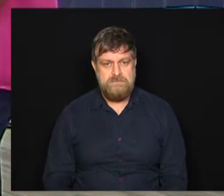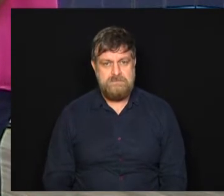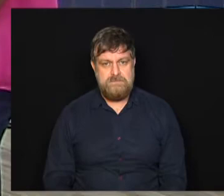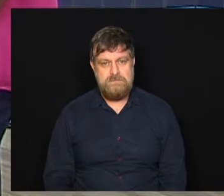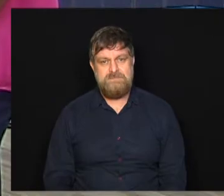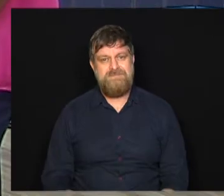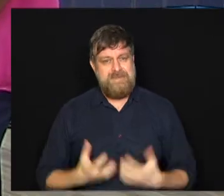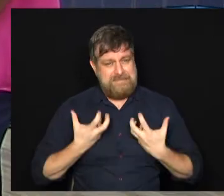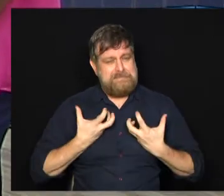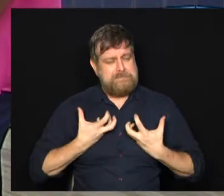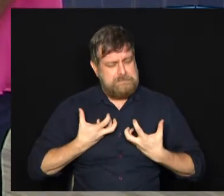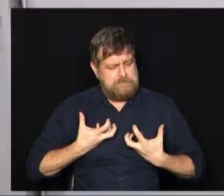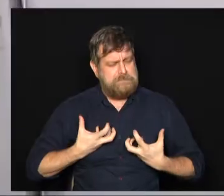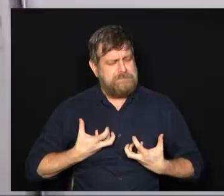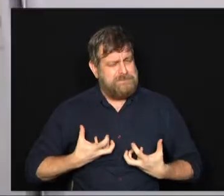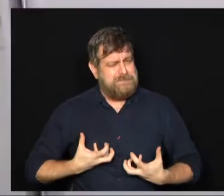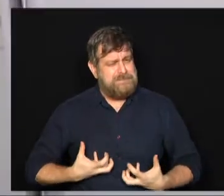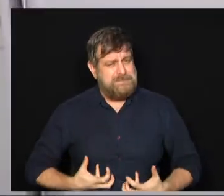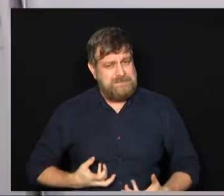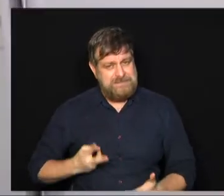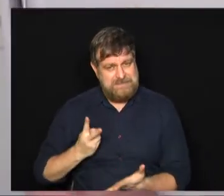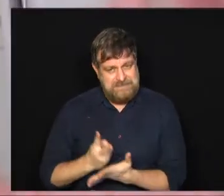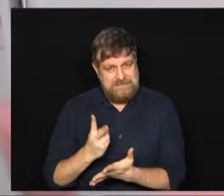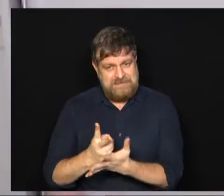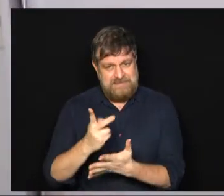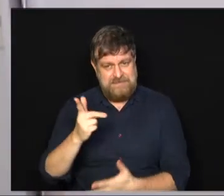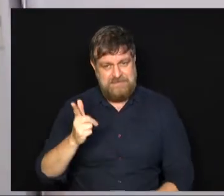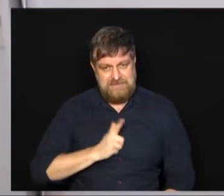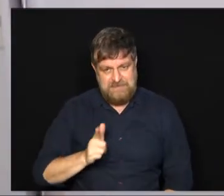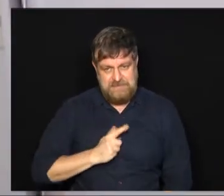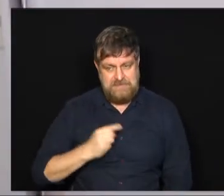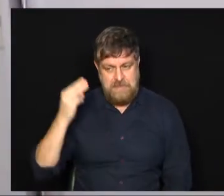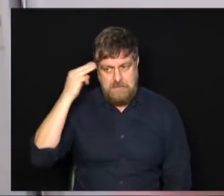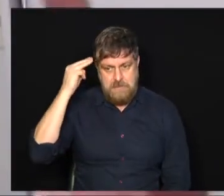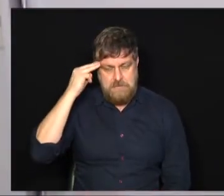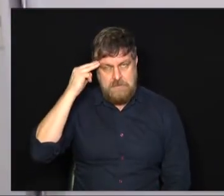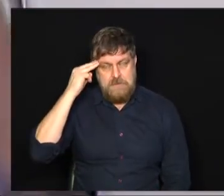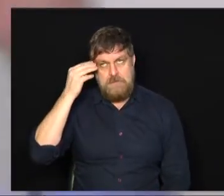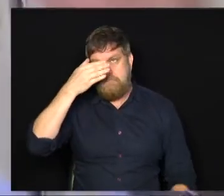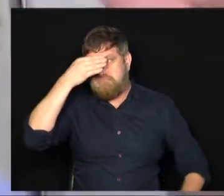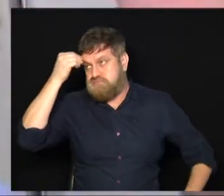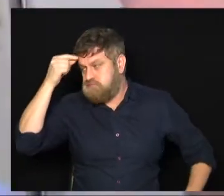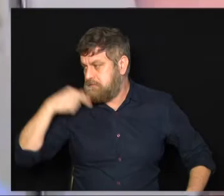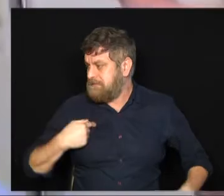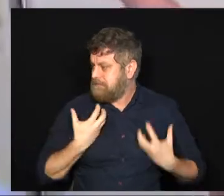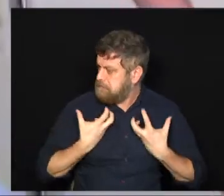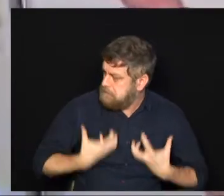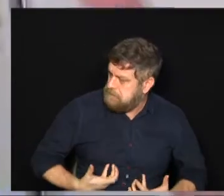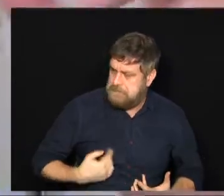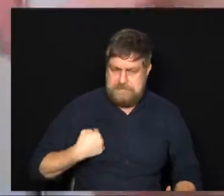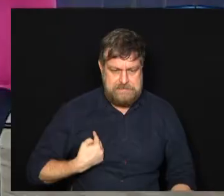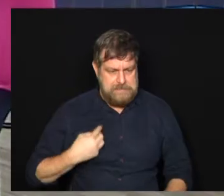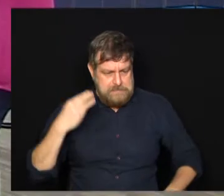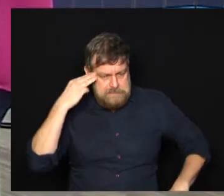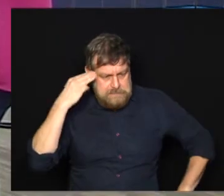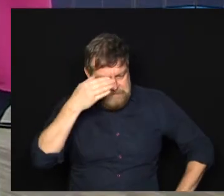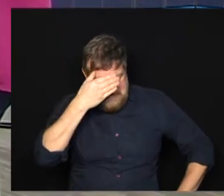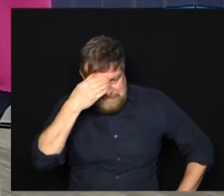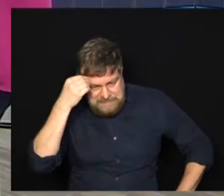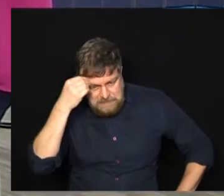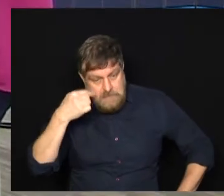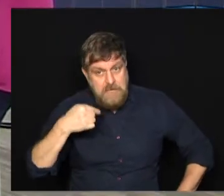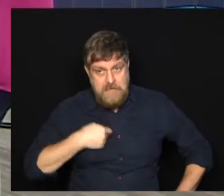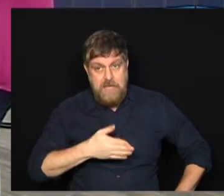O estresse, ele sempre acompanha com alguma queixa de memória, né? Ah, estou muito estressado, estou mais É, esquecido. eu já passei por uma Mas